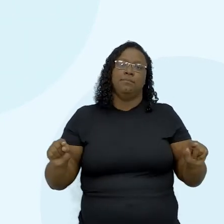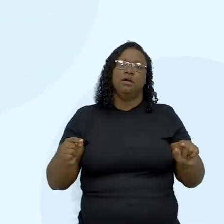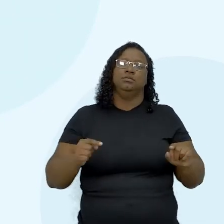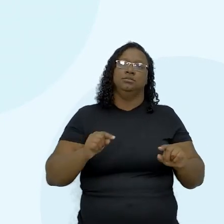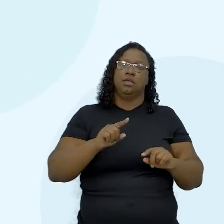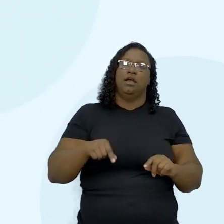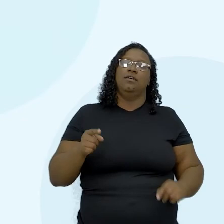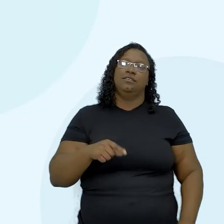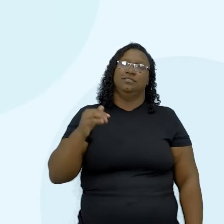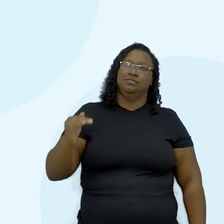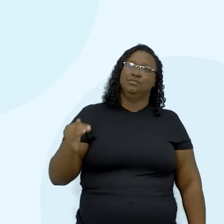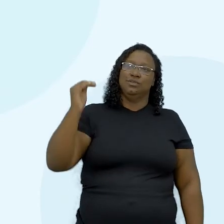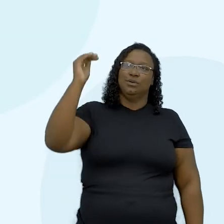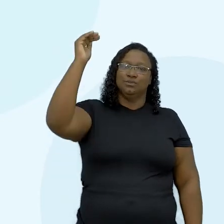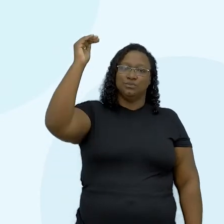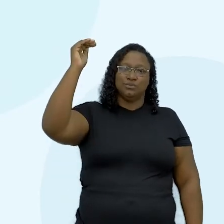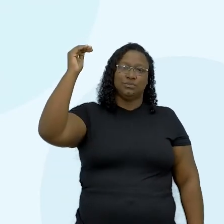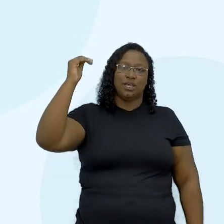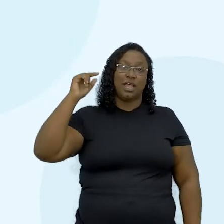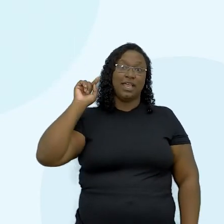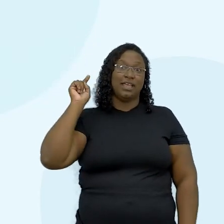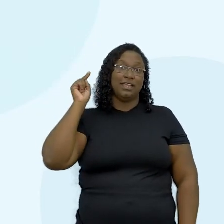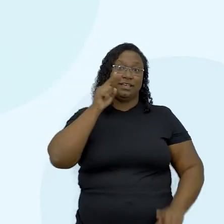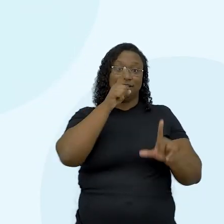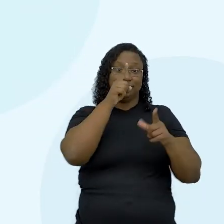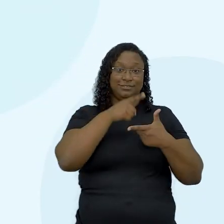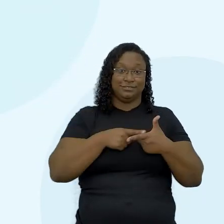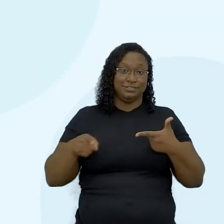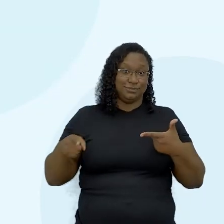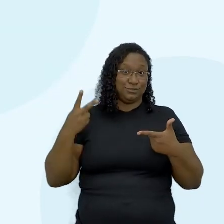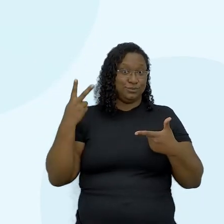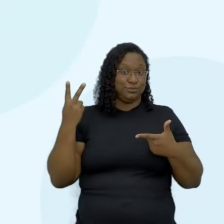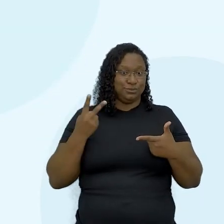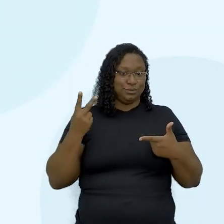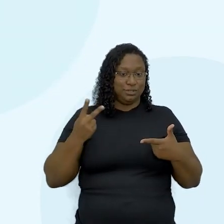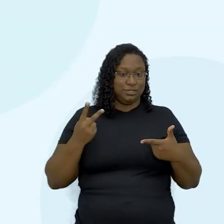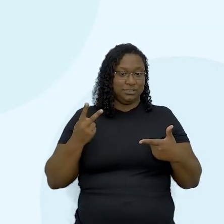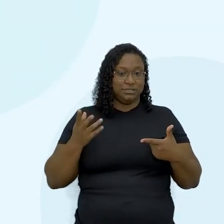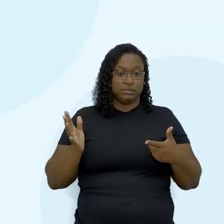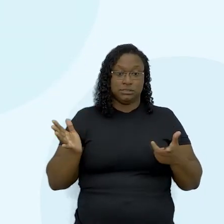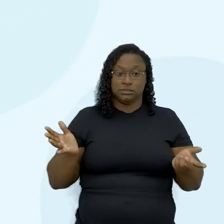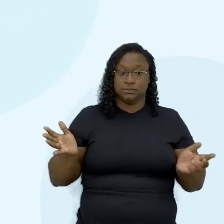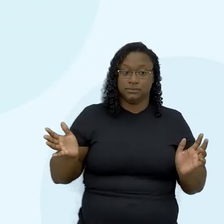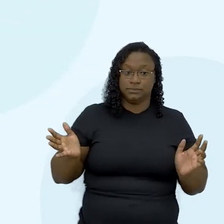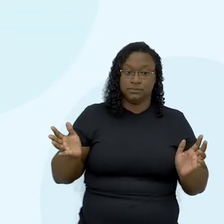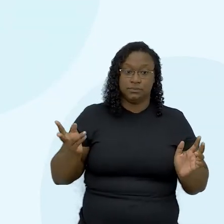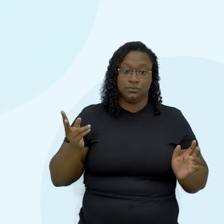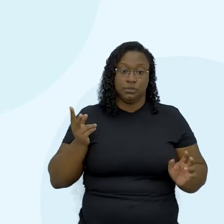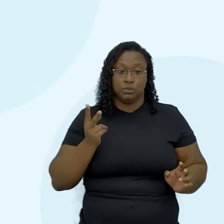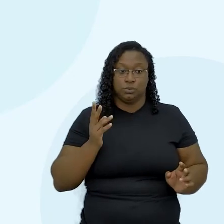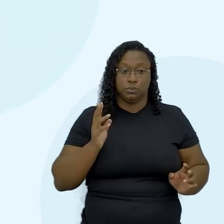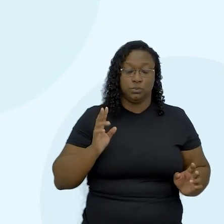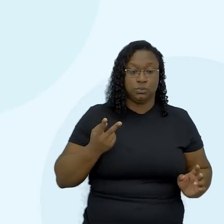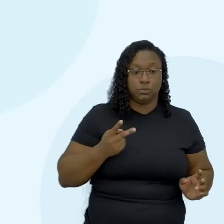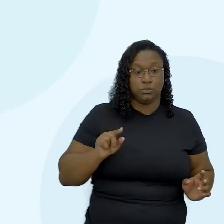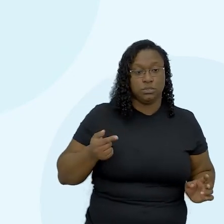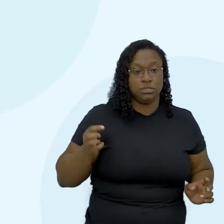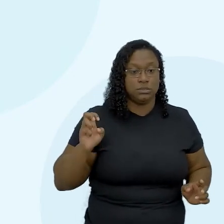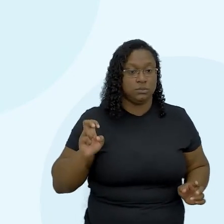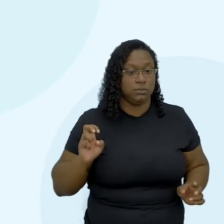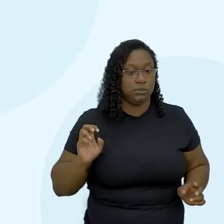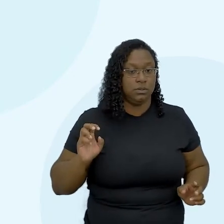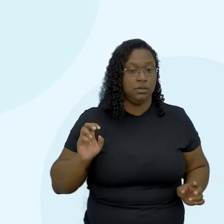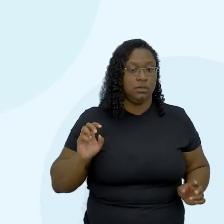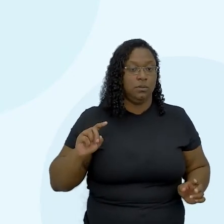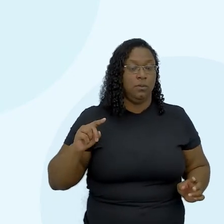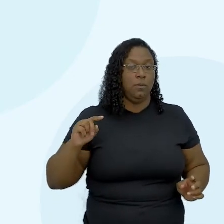Eu já pensei na pegadinha, nem. Vai dividir por 2. Então, na verdade, 2,5 vezes 3, se a gente for pensar 3 vezes 2, 6, vai dar